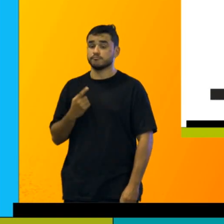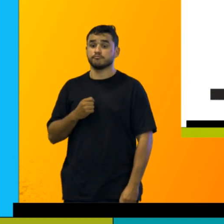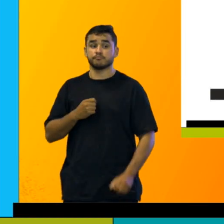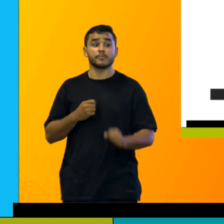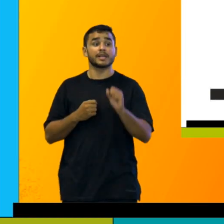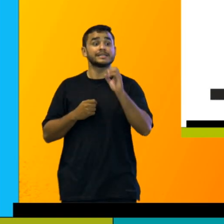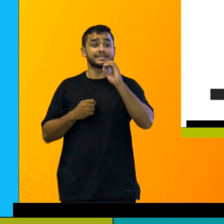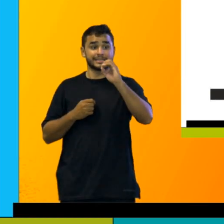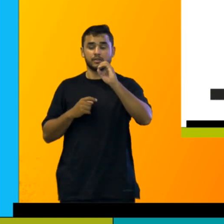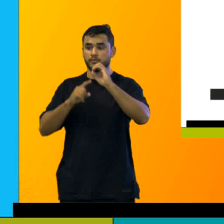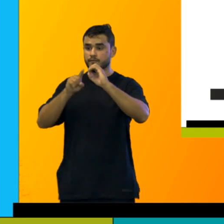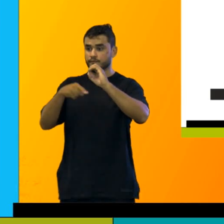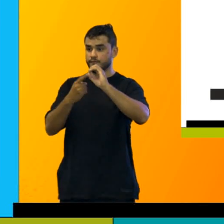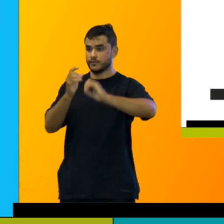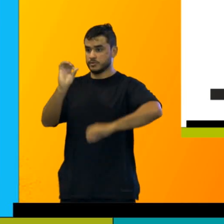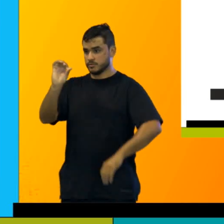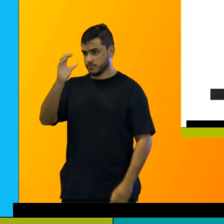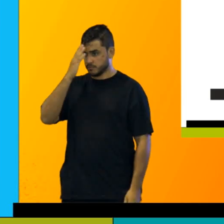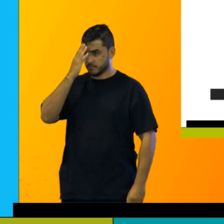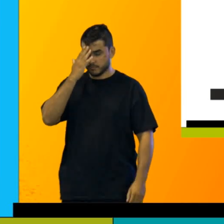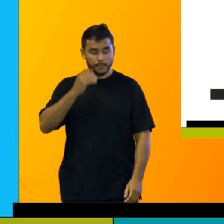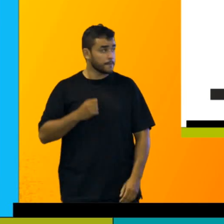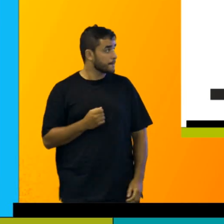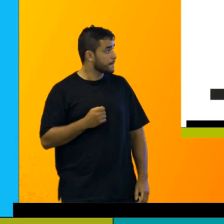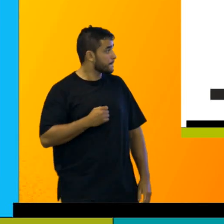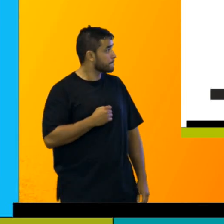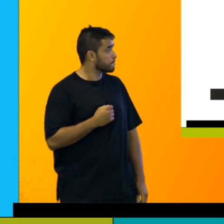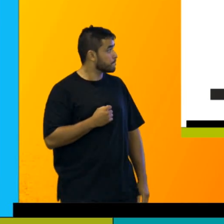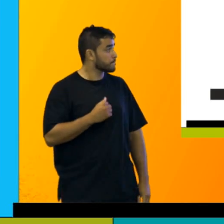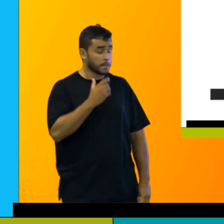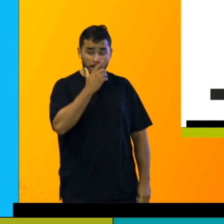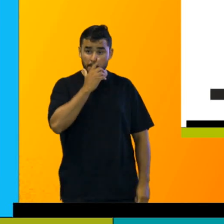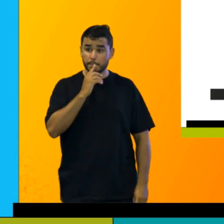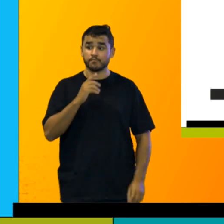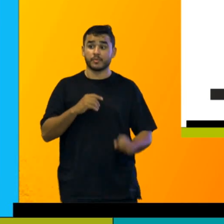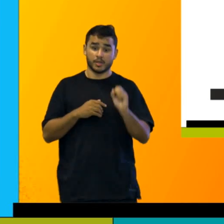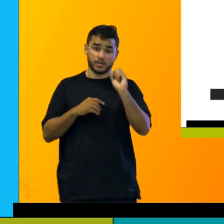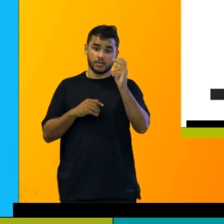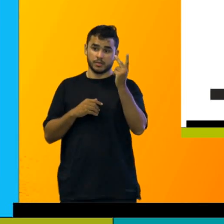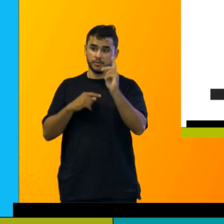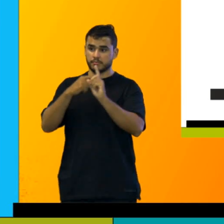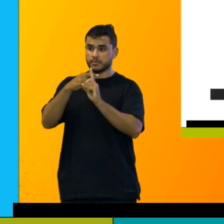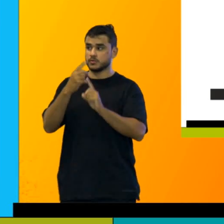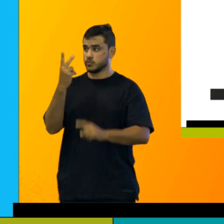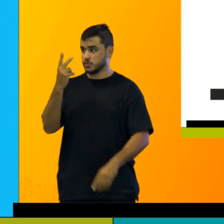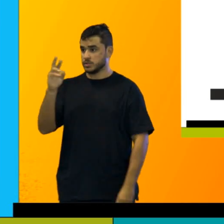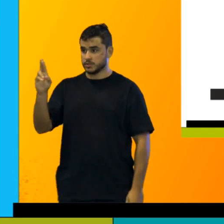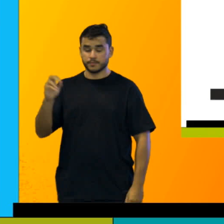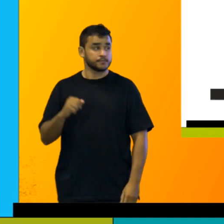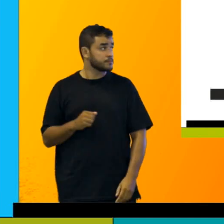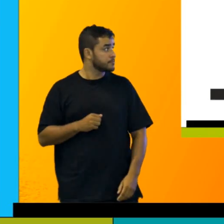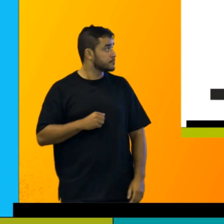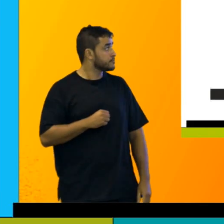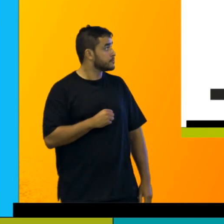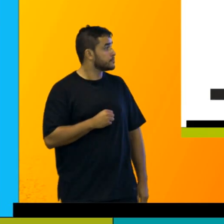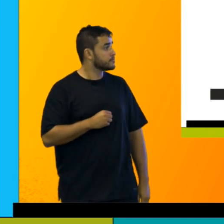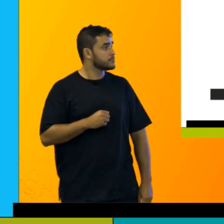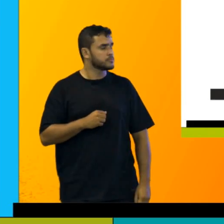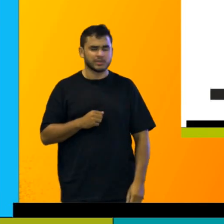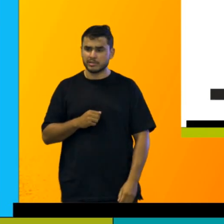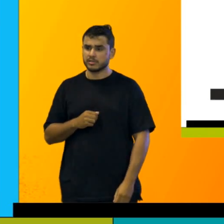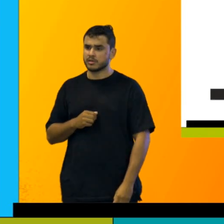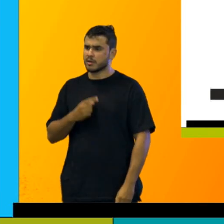0,6, tá? Vamos para as contas aqui, ó. Eu tenho que calcular esse tamanho aí, H mais 2 R's. Ei, galera, a altura de